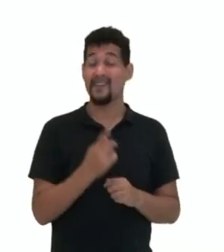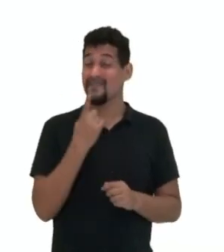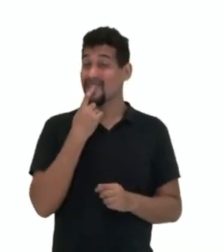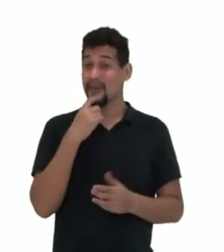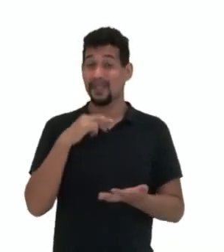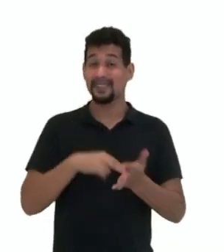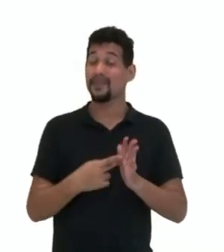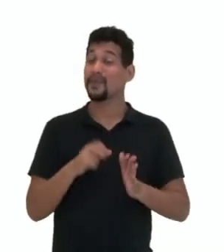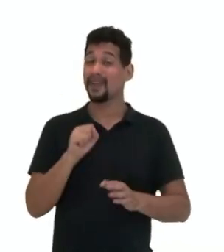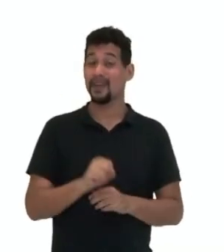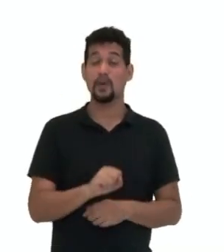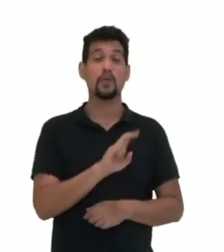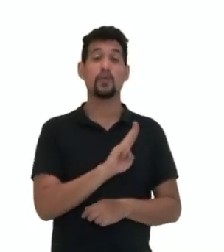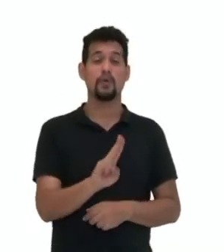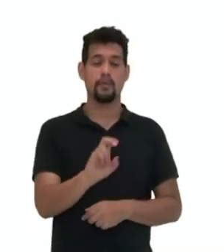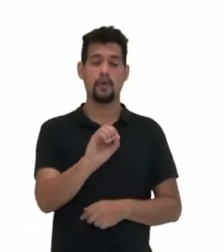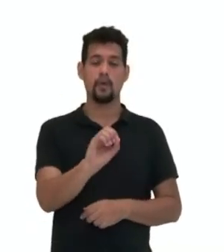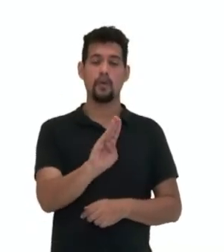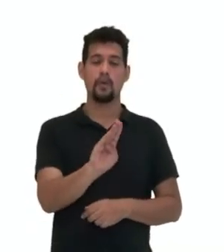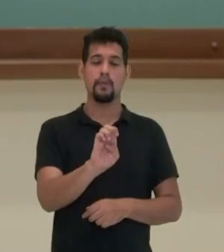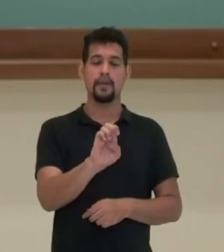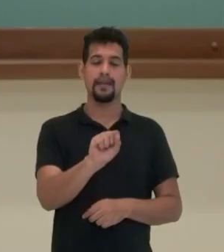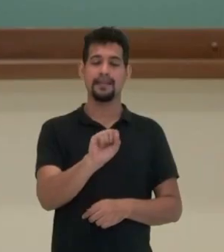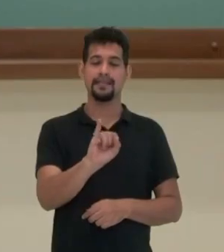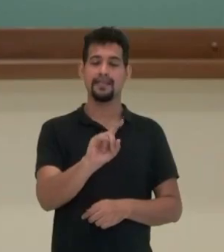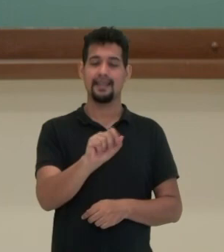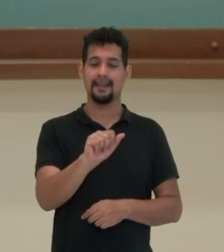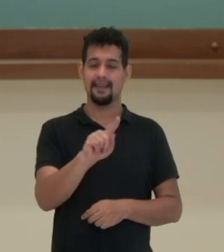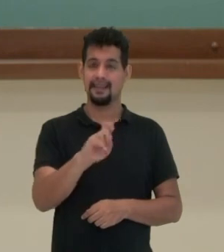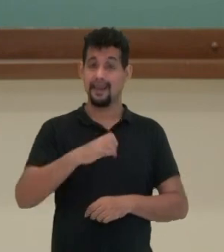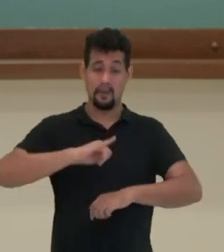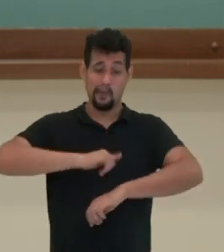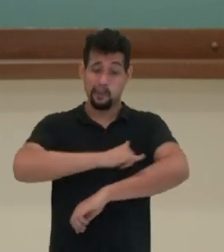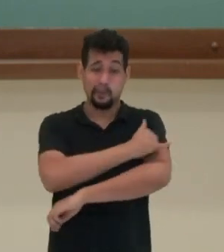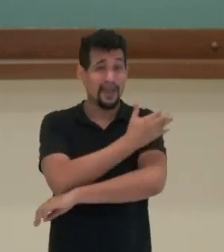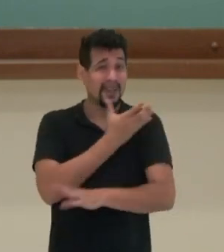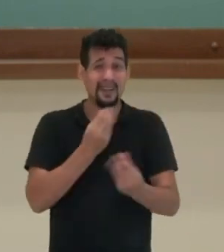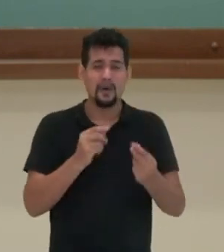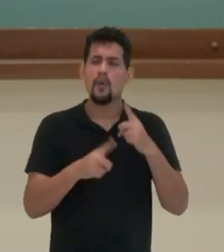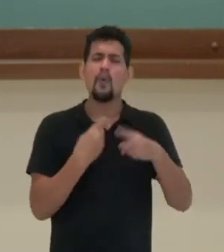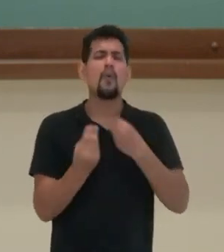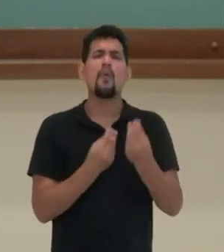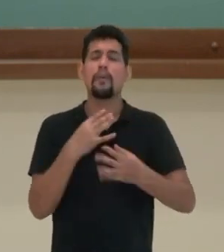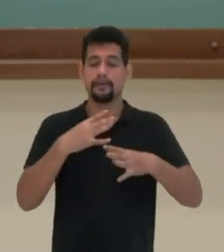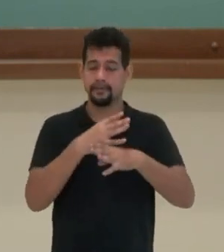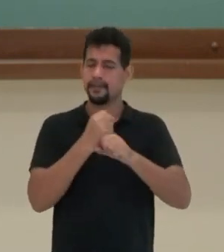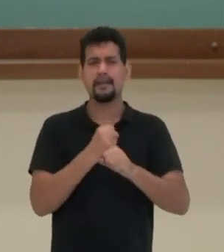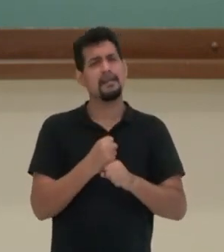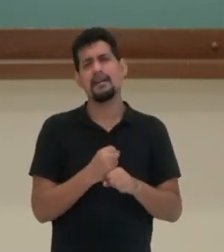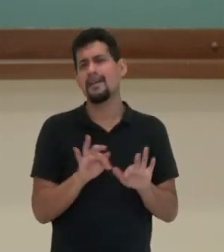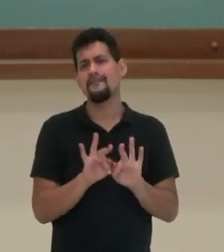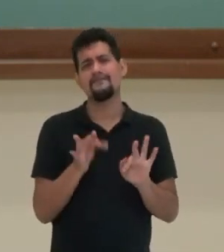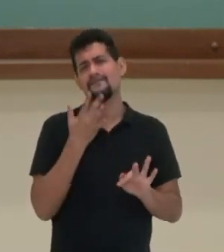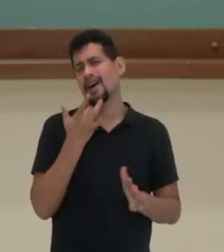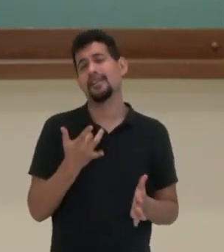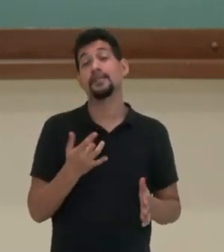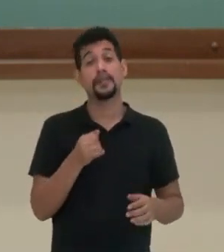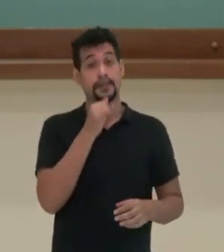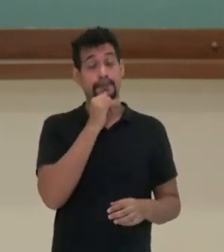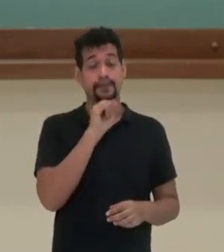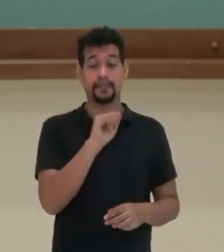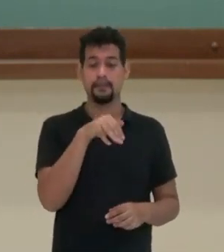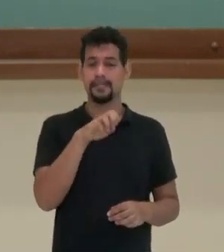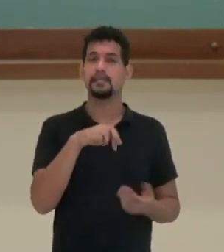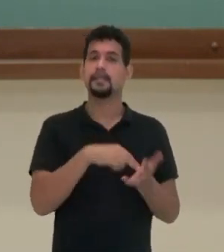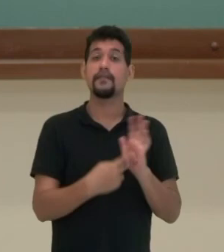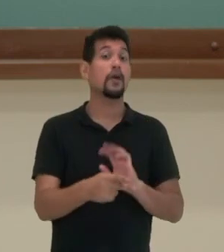30, a gente diz que a pessoa está obesa. Como que faz esse cálculo? É um cálculo simples. O IMC é